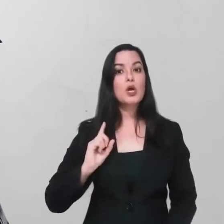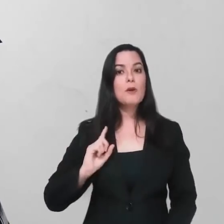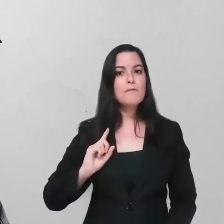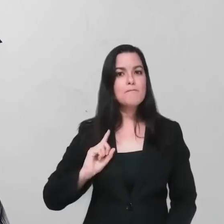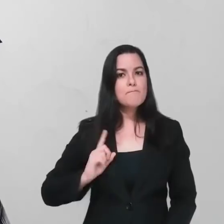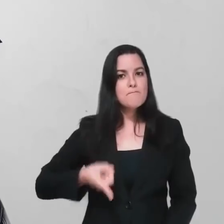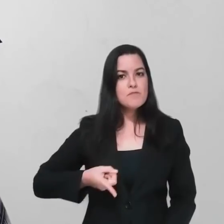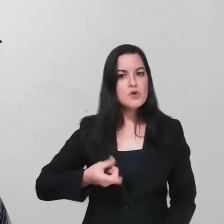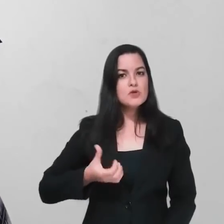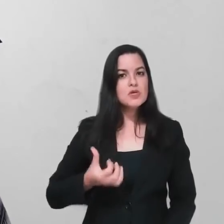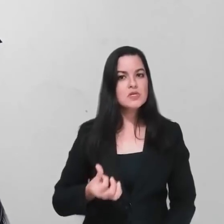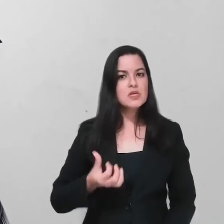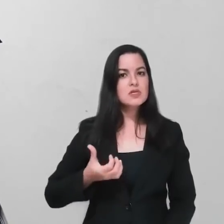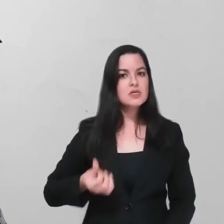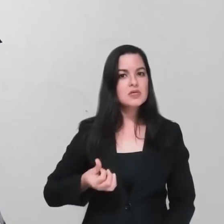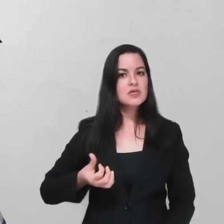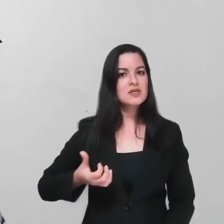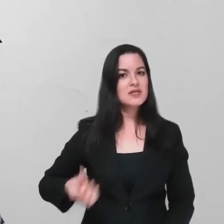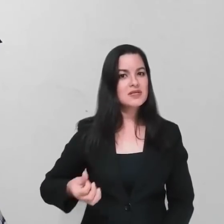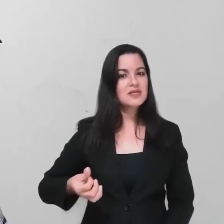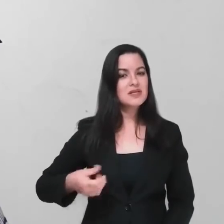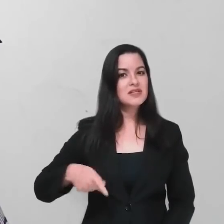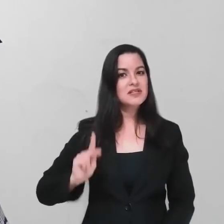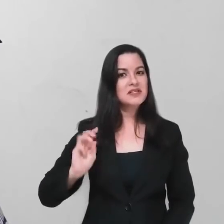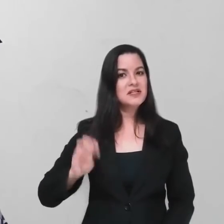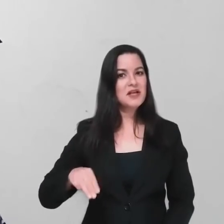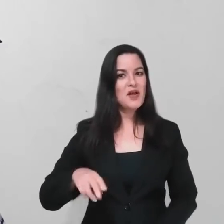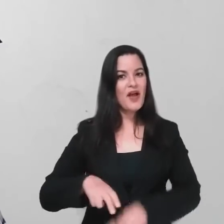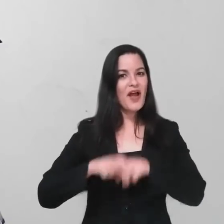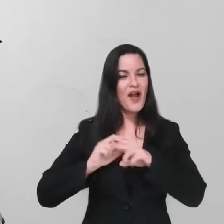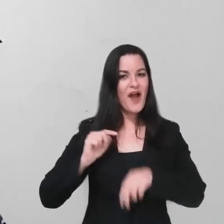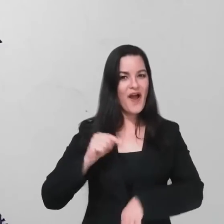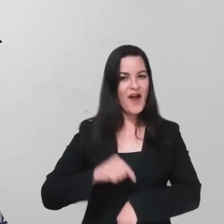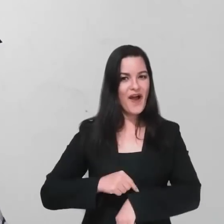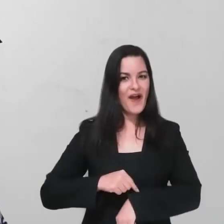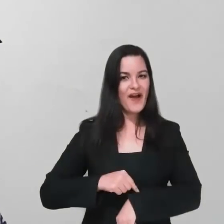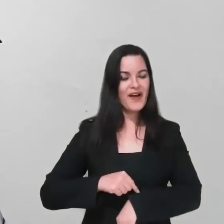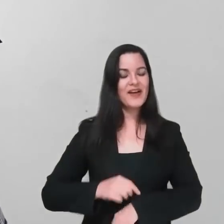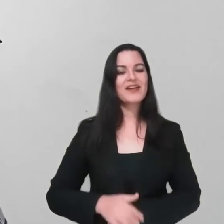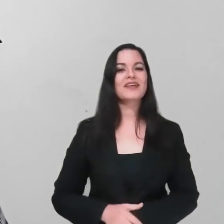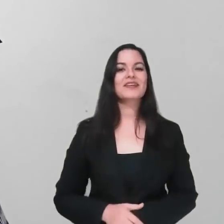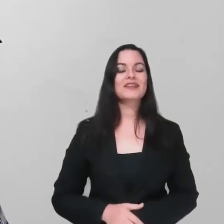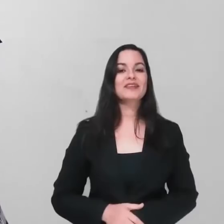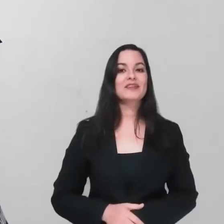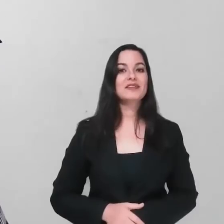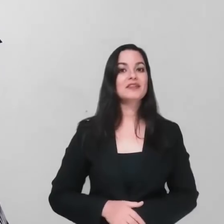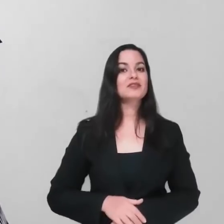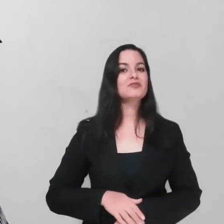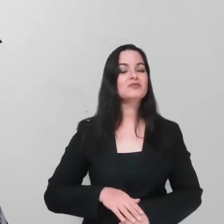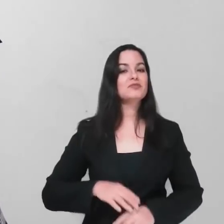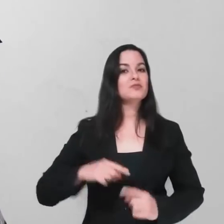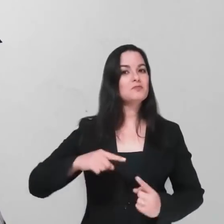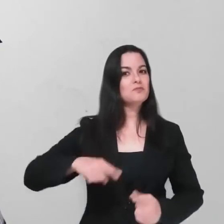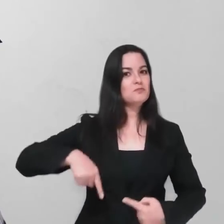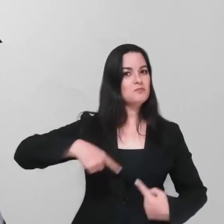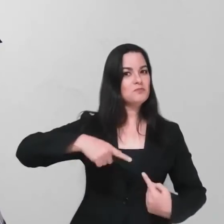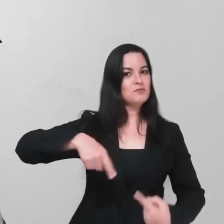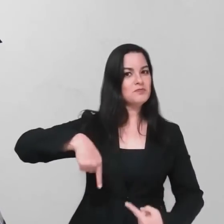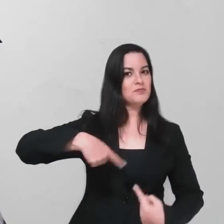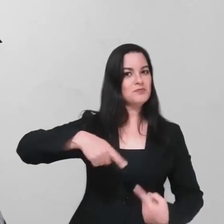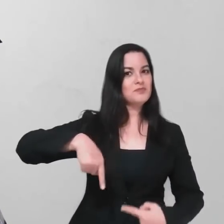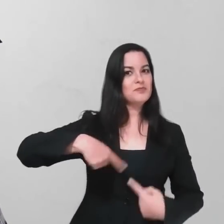1.666 km por hora. A rotação, hein? O movimento que a Terra faz em torno de si